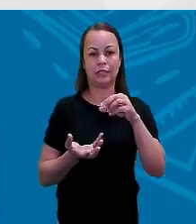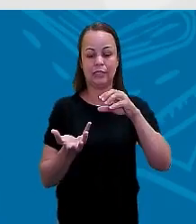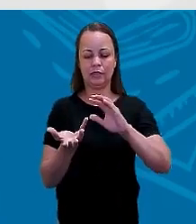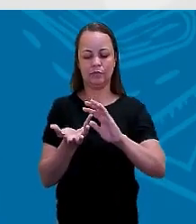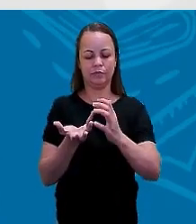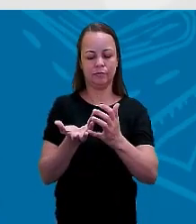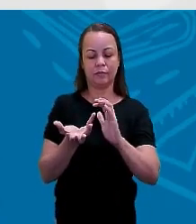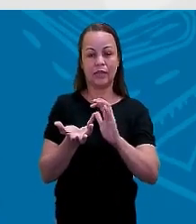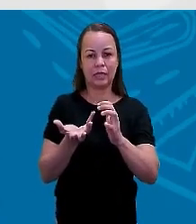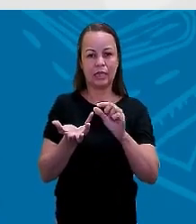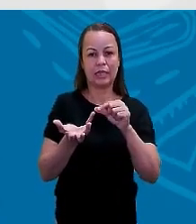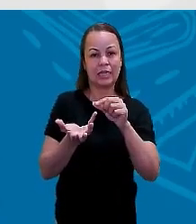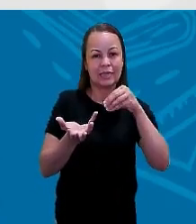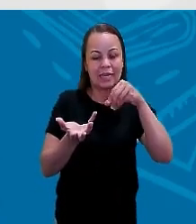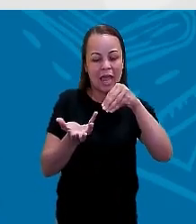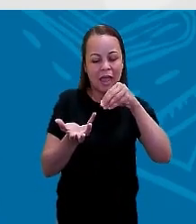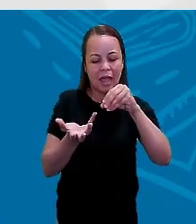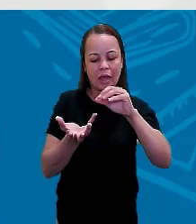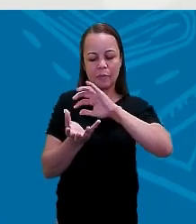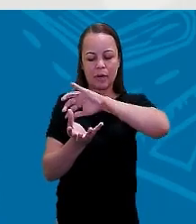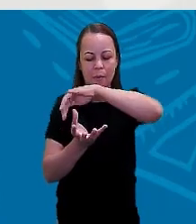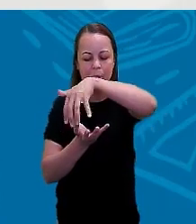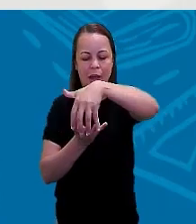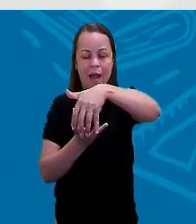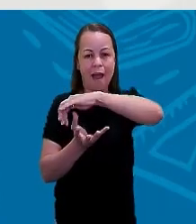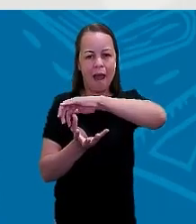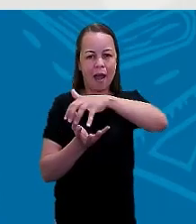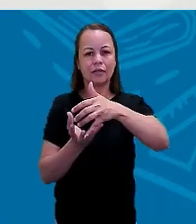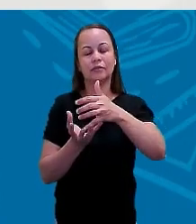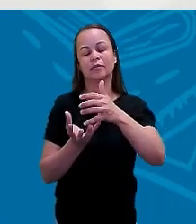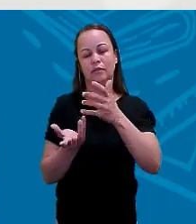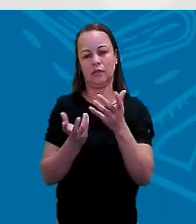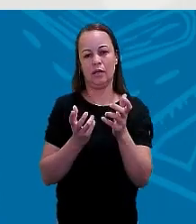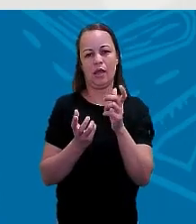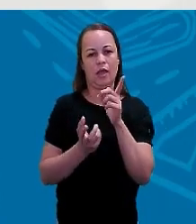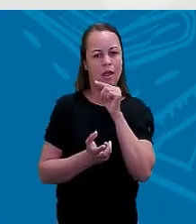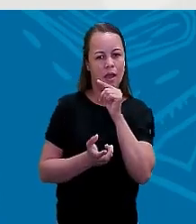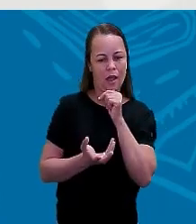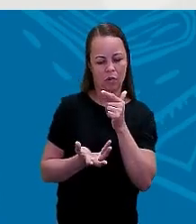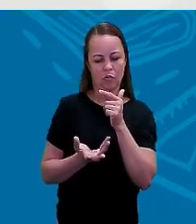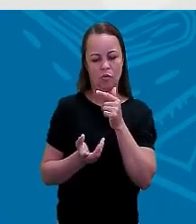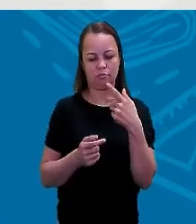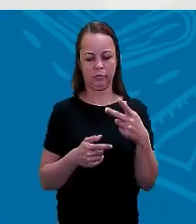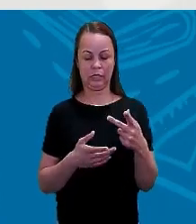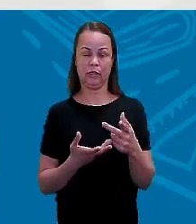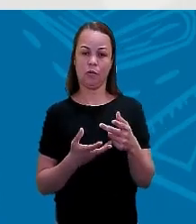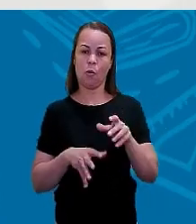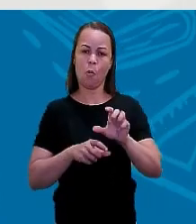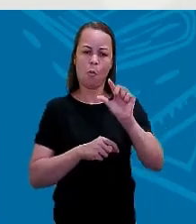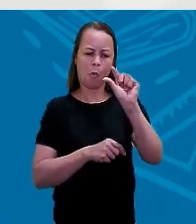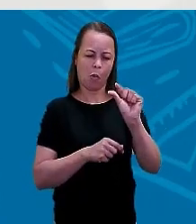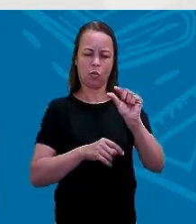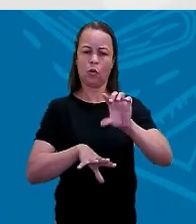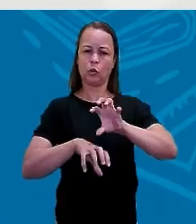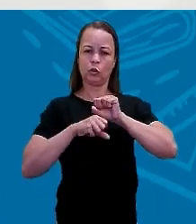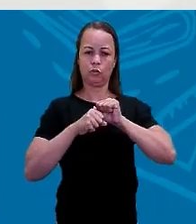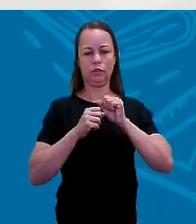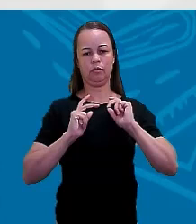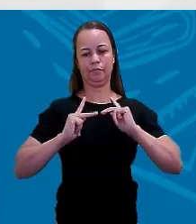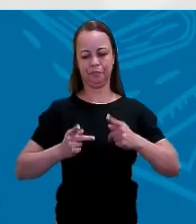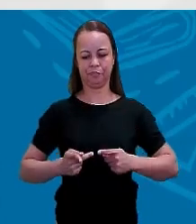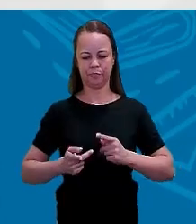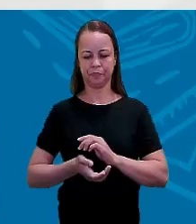água, ela vai poder ser consumida diretamente pelos seres humanos. A água é um dos componentes